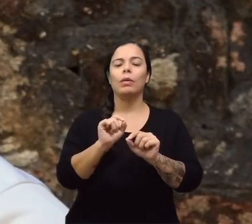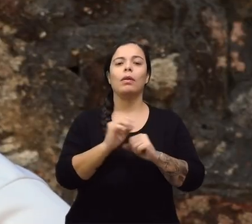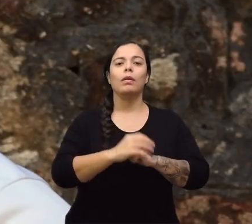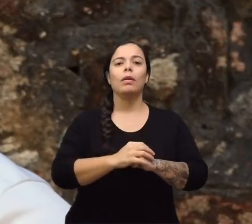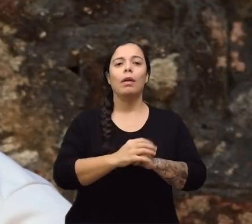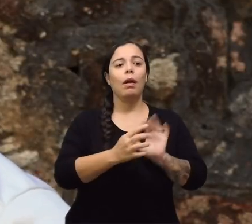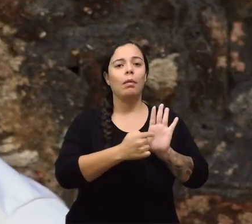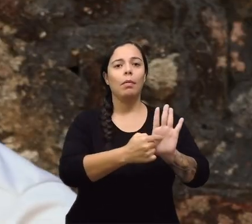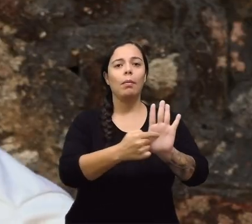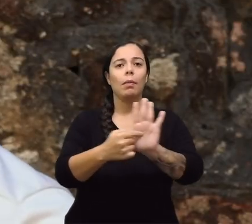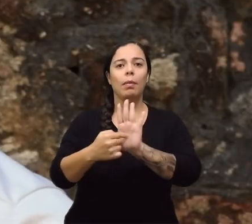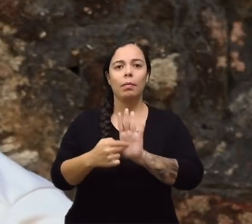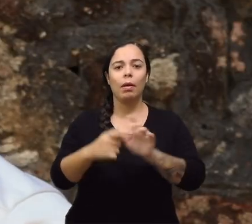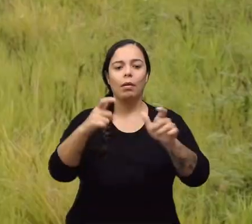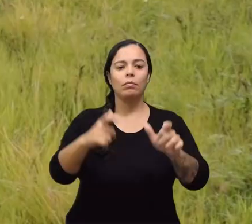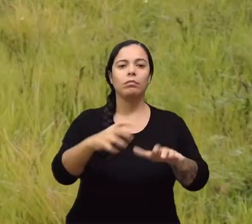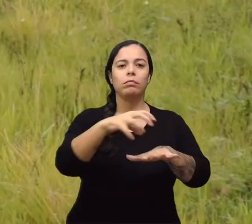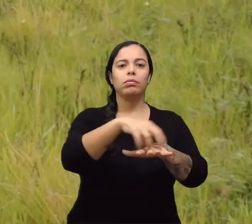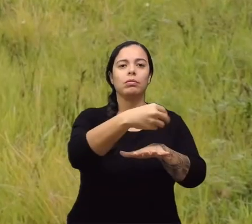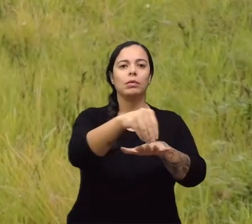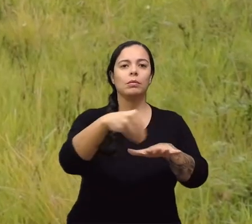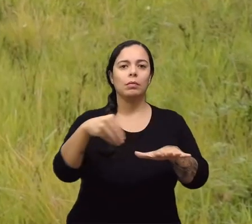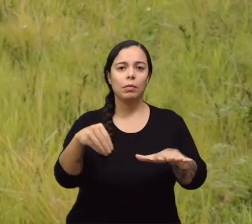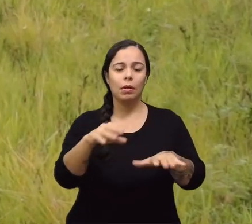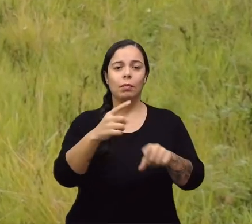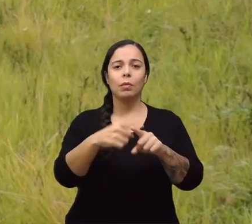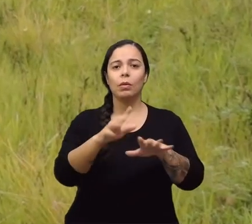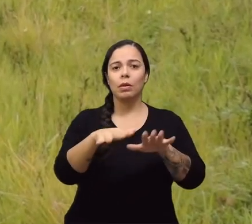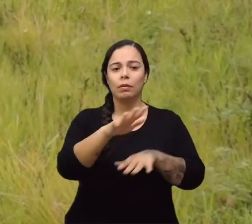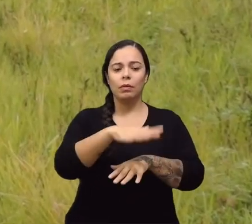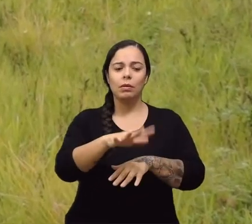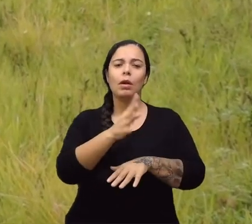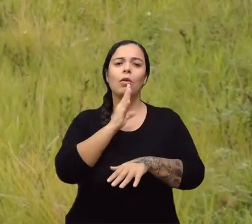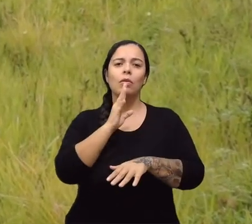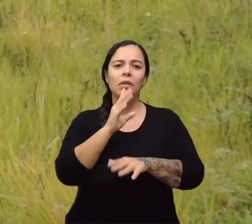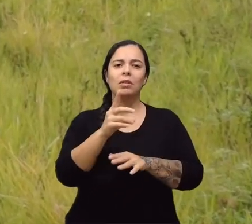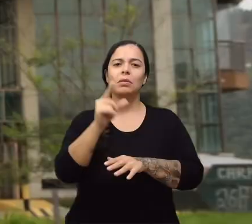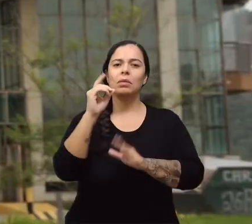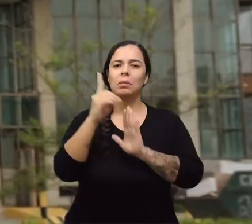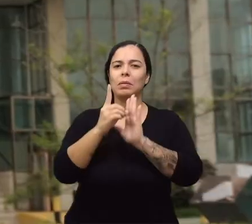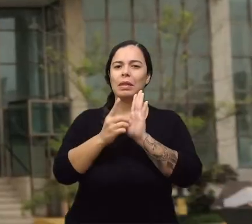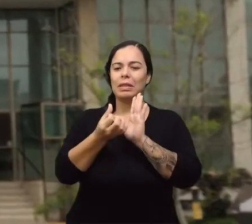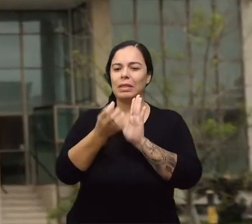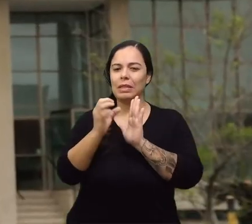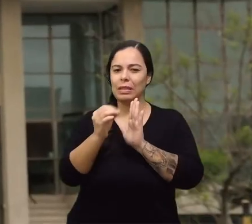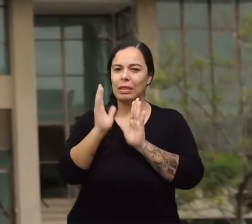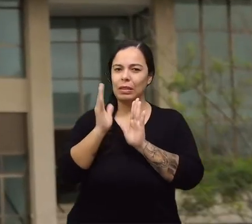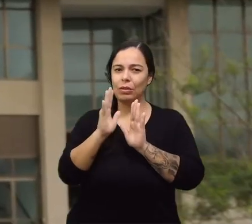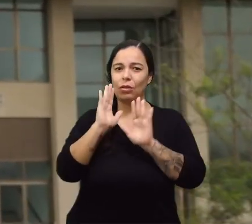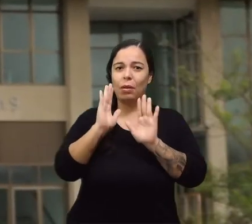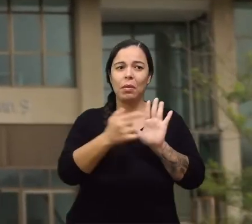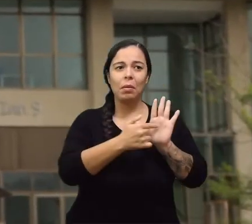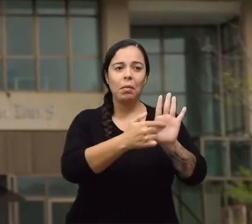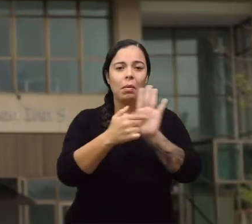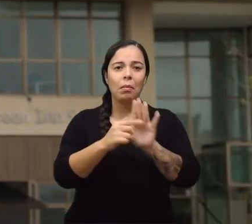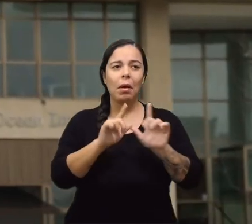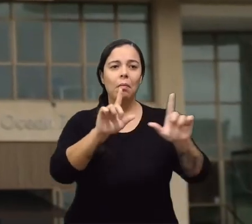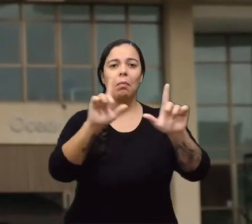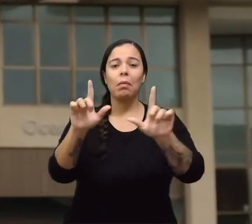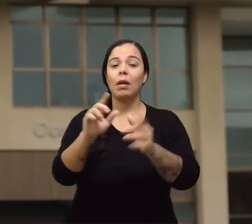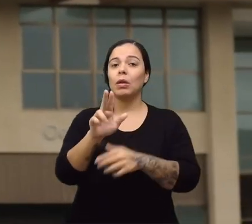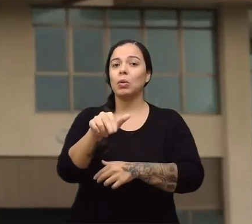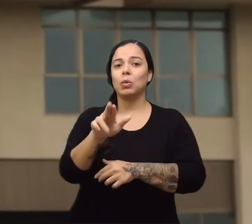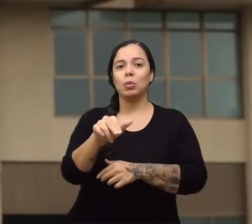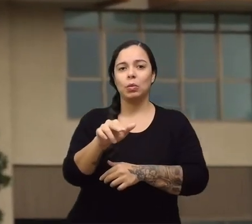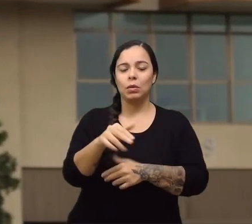sítios arqueológicos, que mesmo conhecidos já desde a década de 60, eles nunca foram sinalizados e até então também não eram